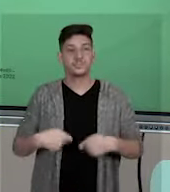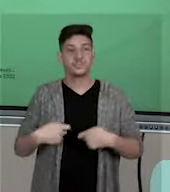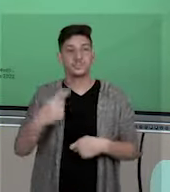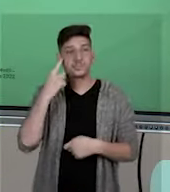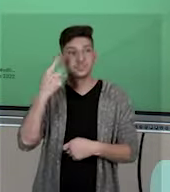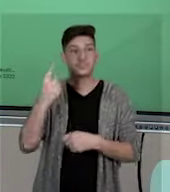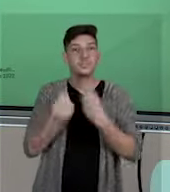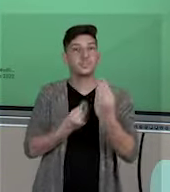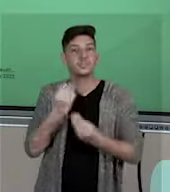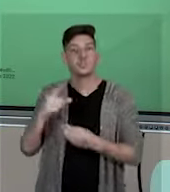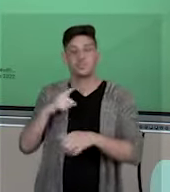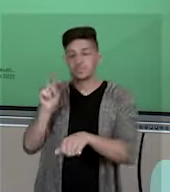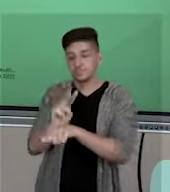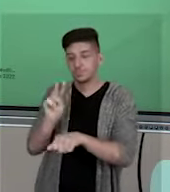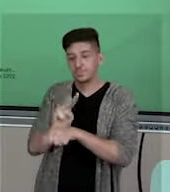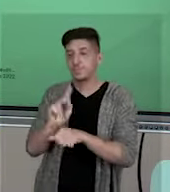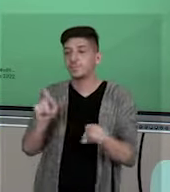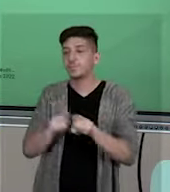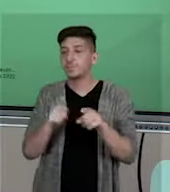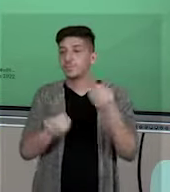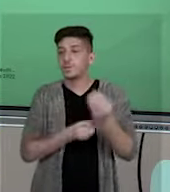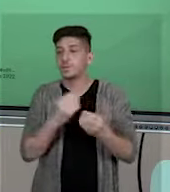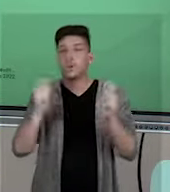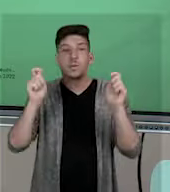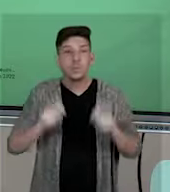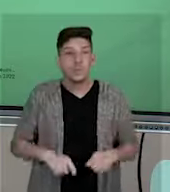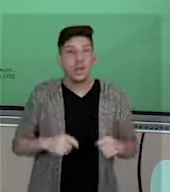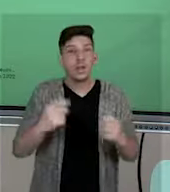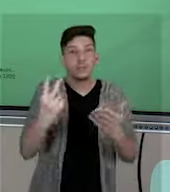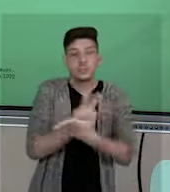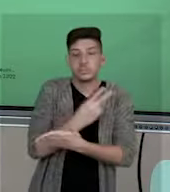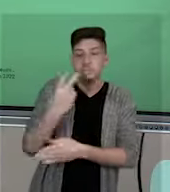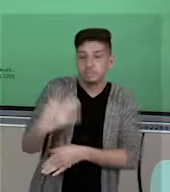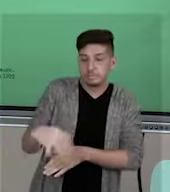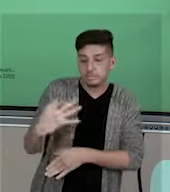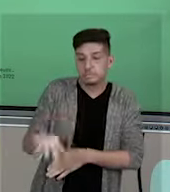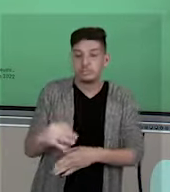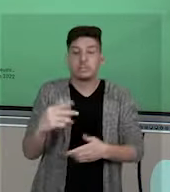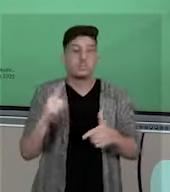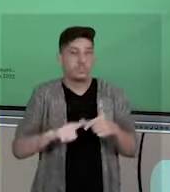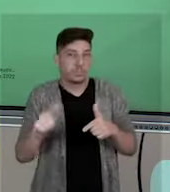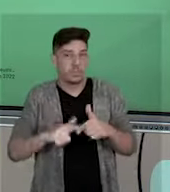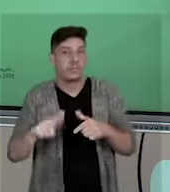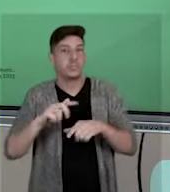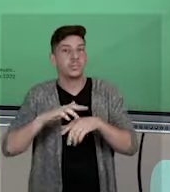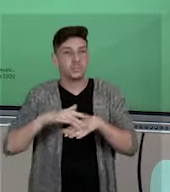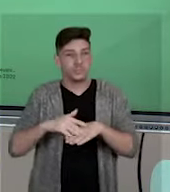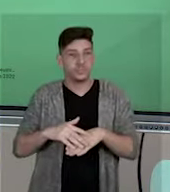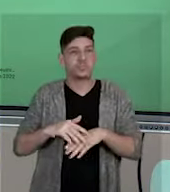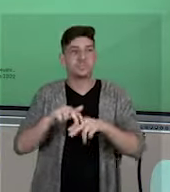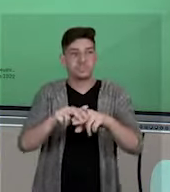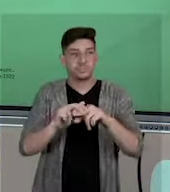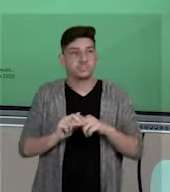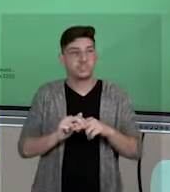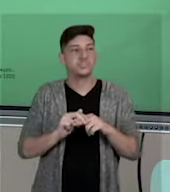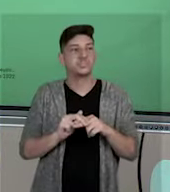é protegido e em como que a gente pode se ferir, né, se machucar ou ter algum problema, alguma doença, em relação